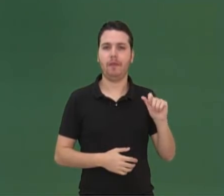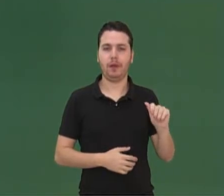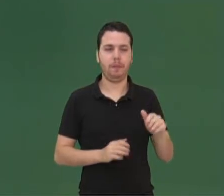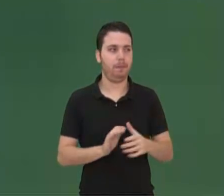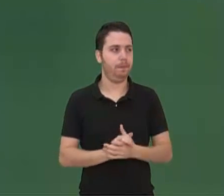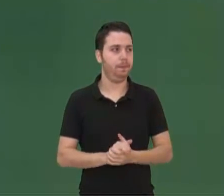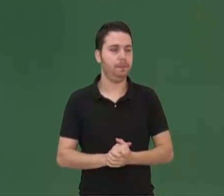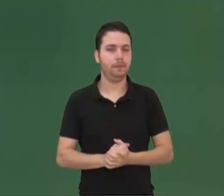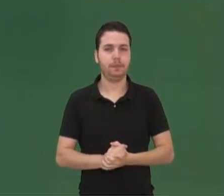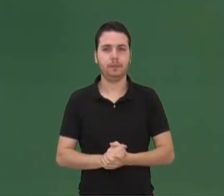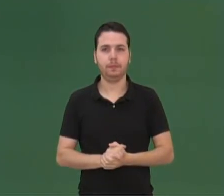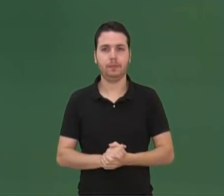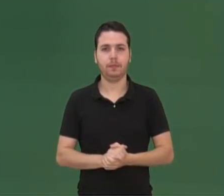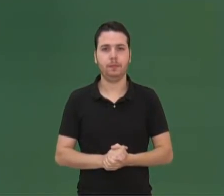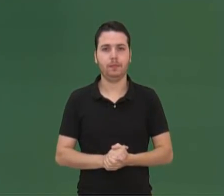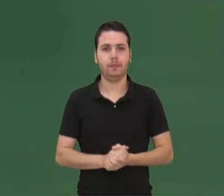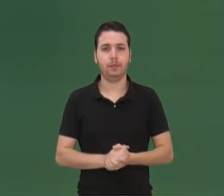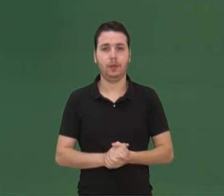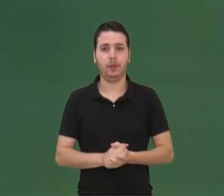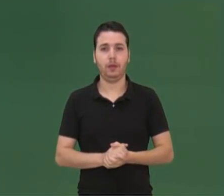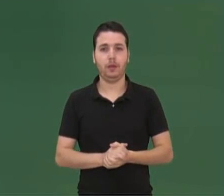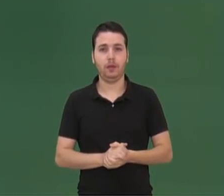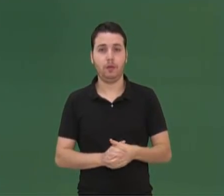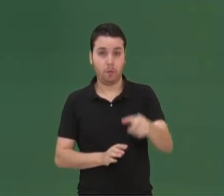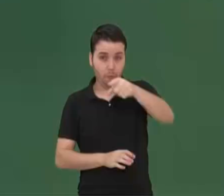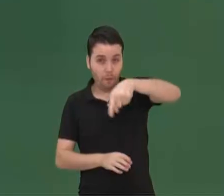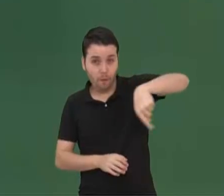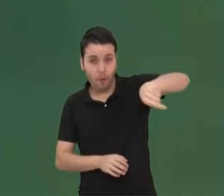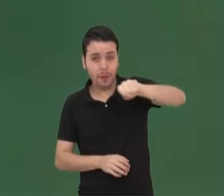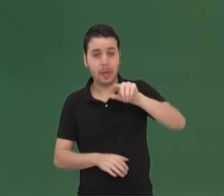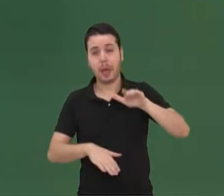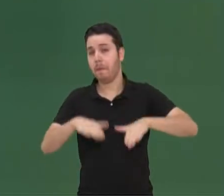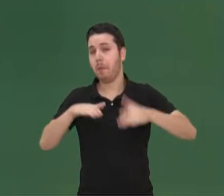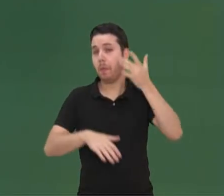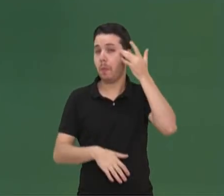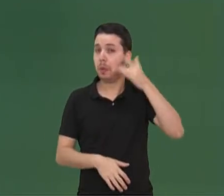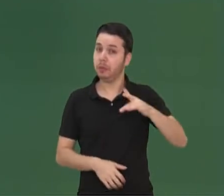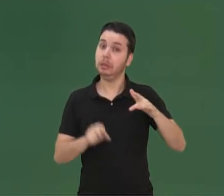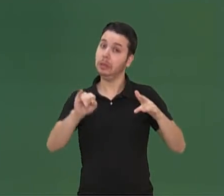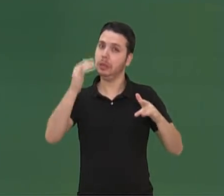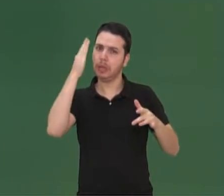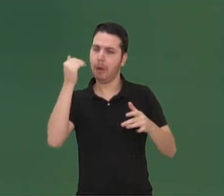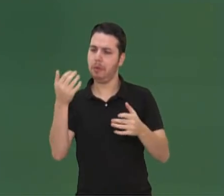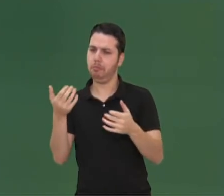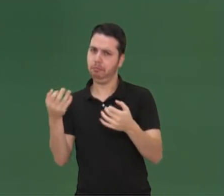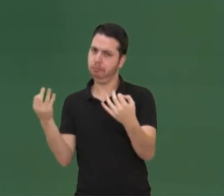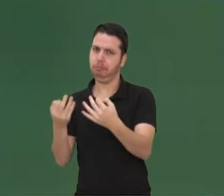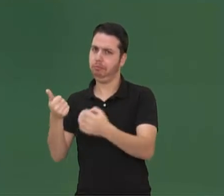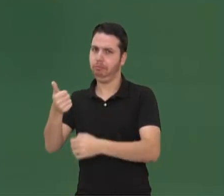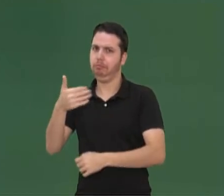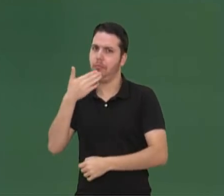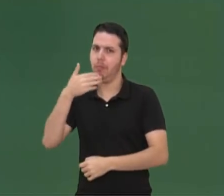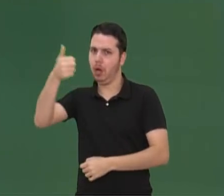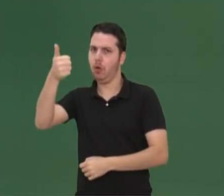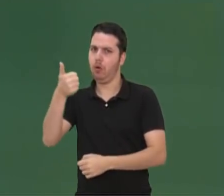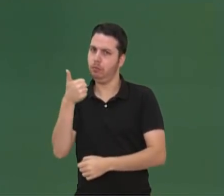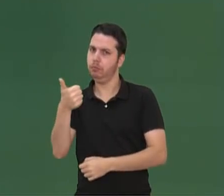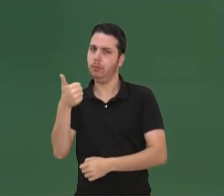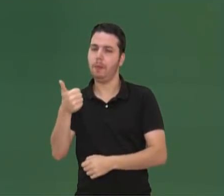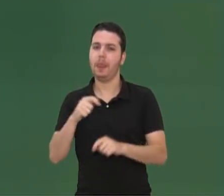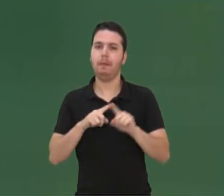Muitos de vocês não sabem, e se sabem perfeito, melhor ainda, que a